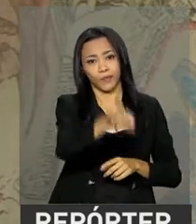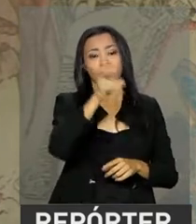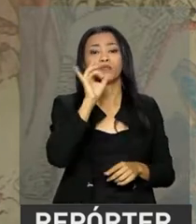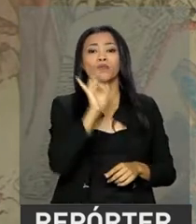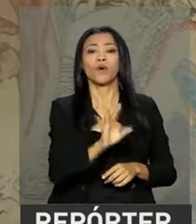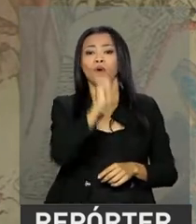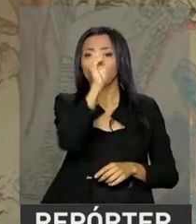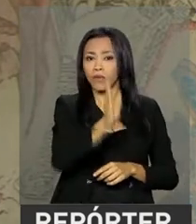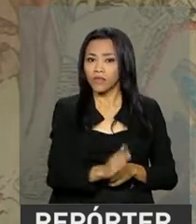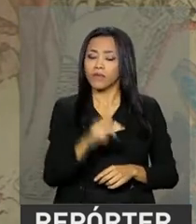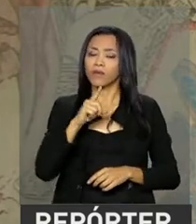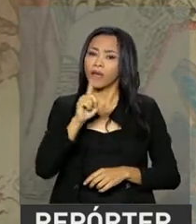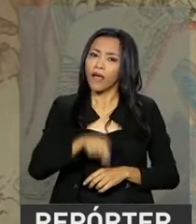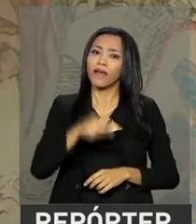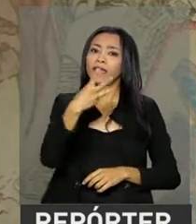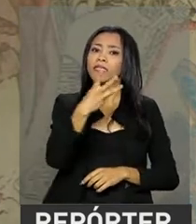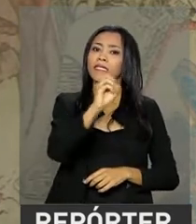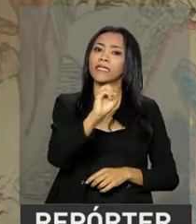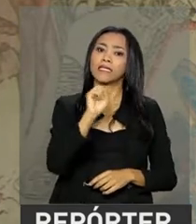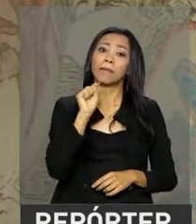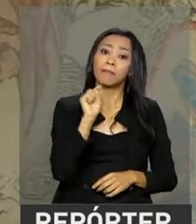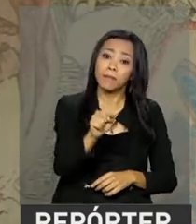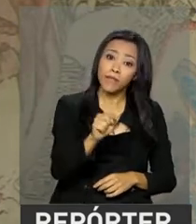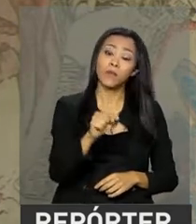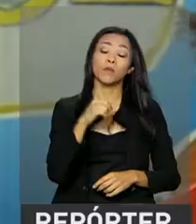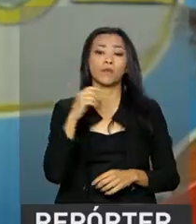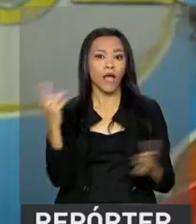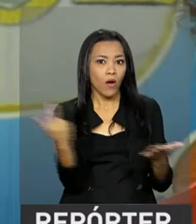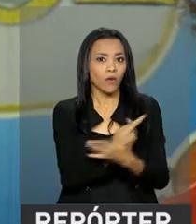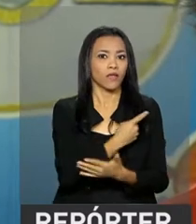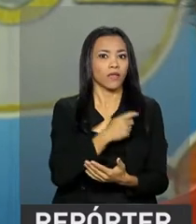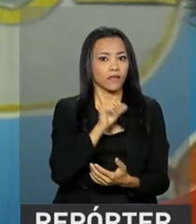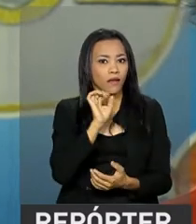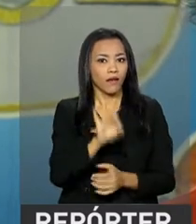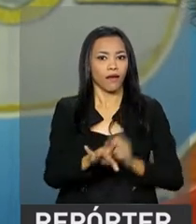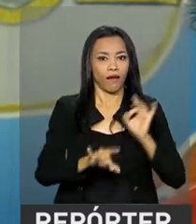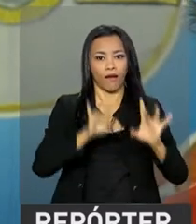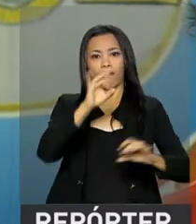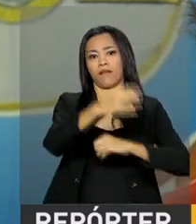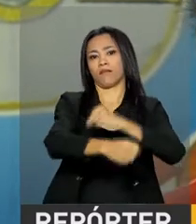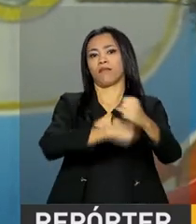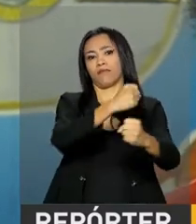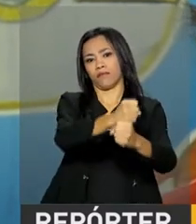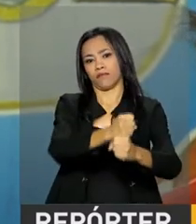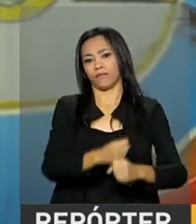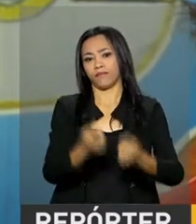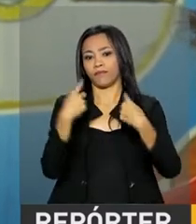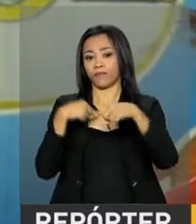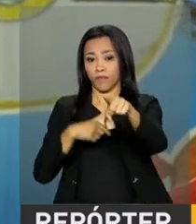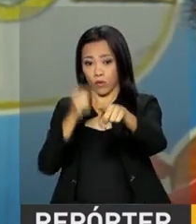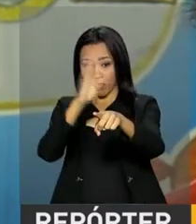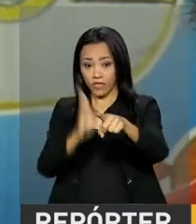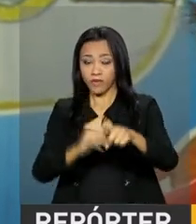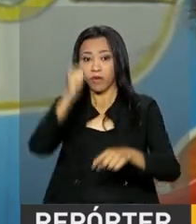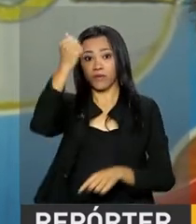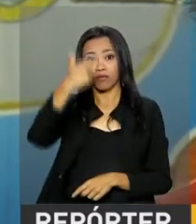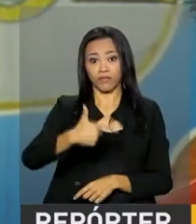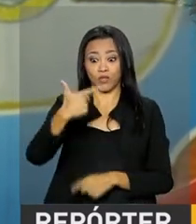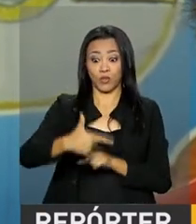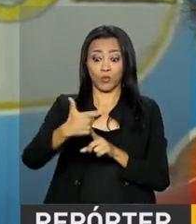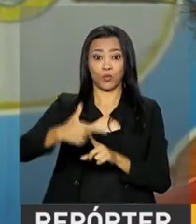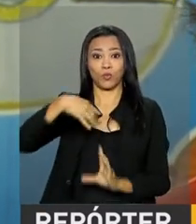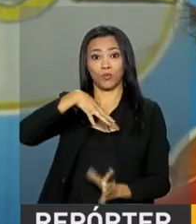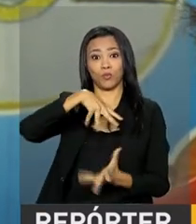só no brasil são 30 mil casos a cada ano infelizmente o brasil é o segundo país do mundo em